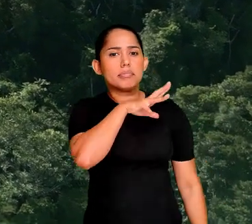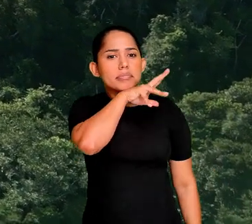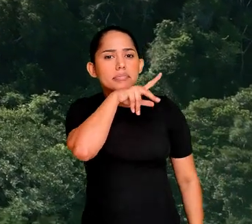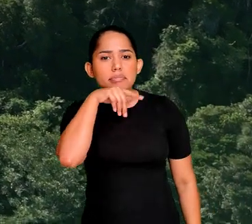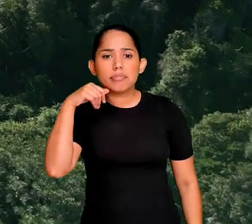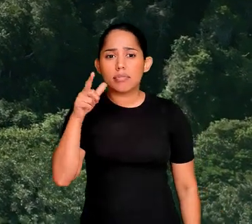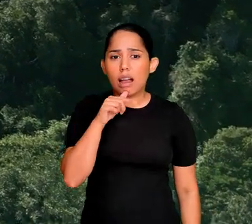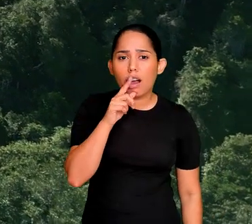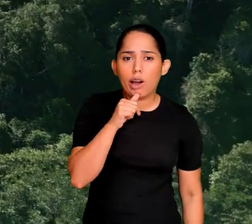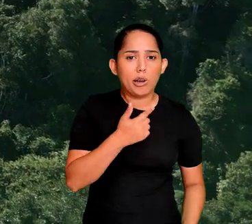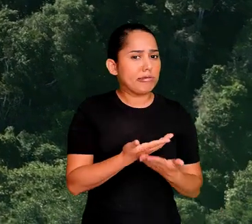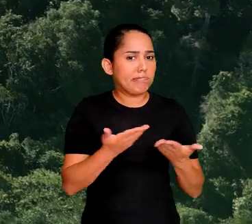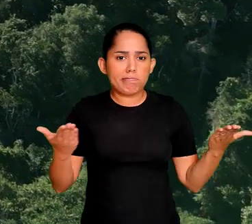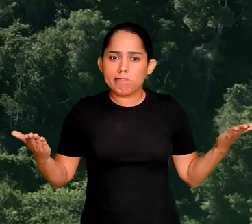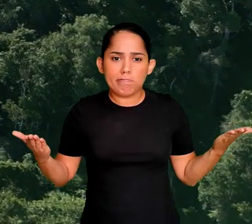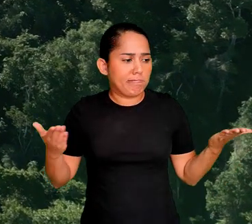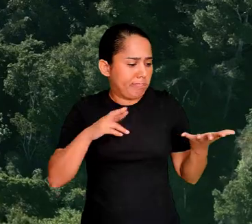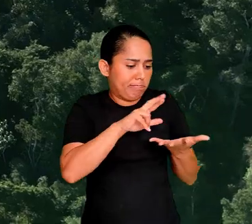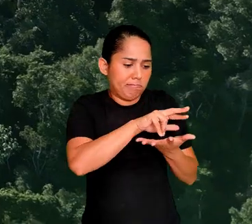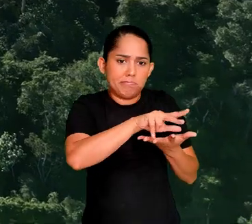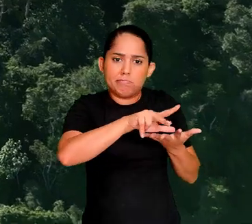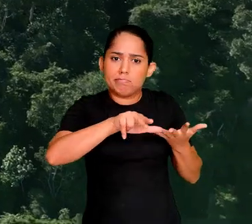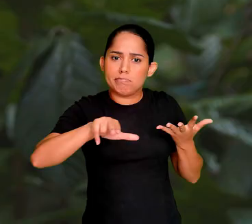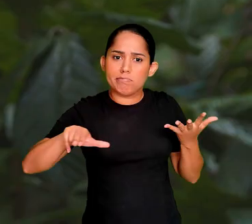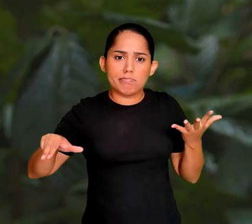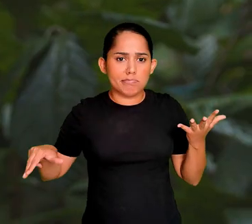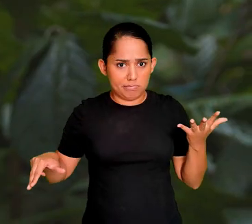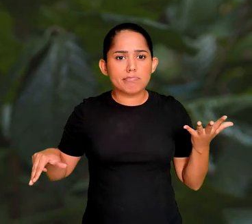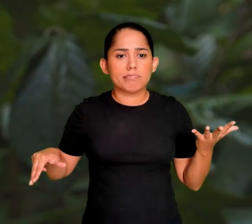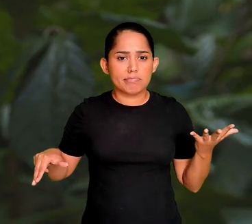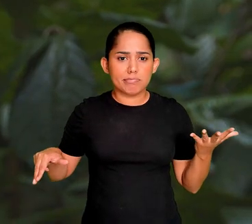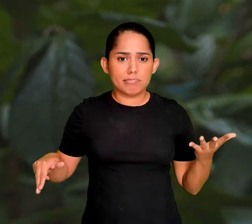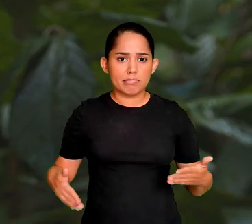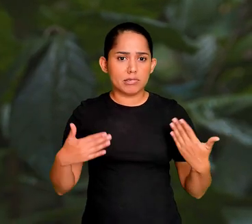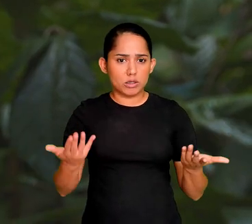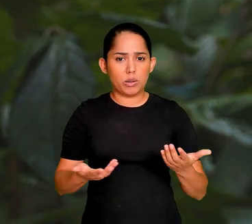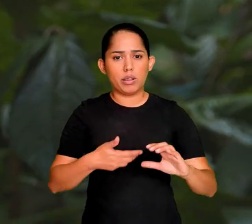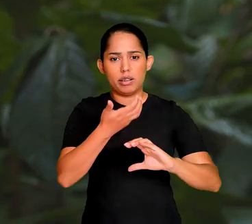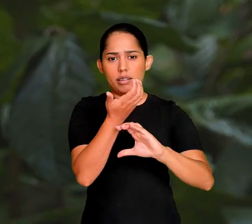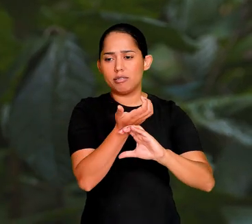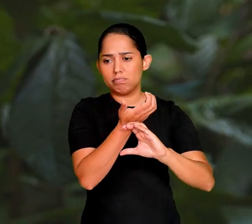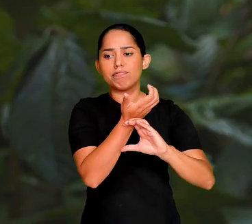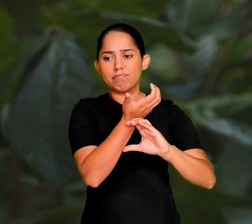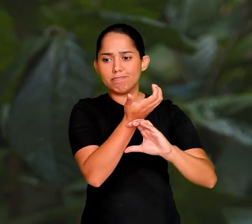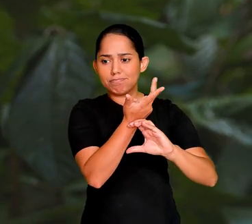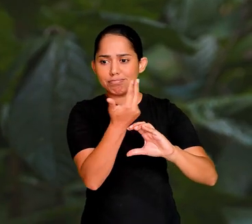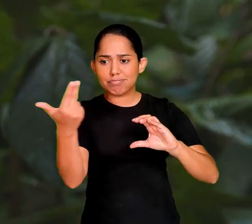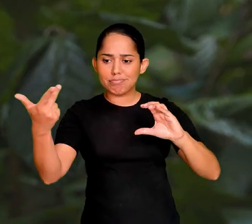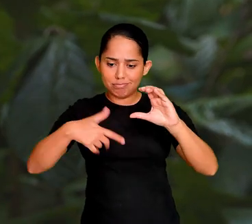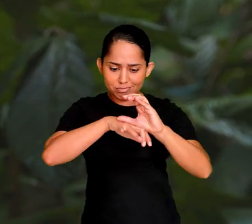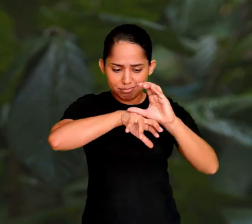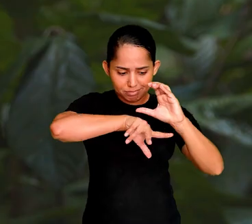com águas, enfim, com uma infinidade com a biodiversidade, né? Tanto da fauna quanto da